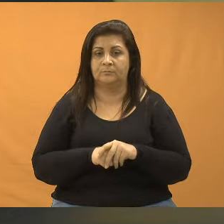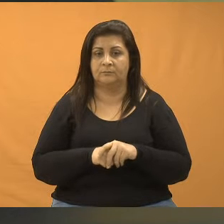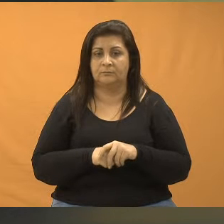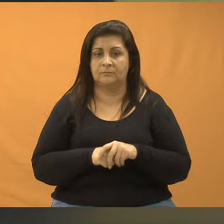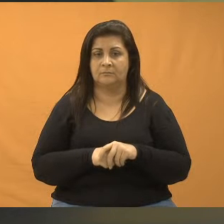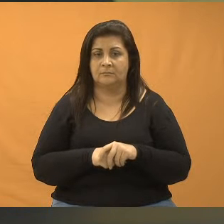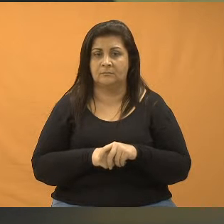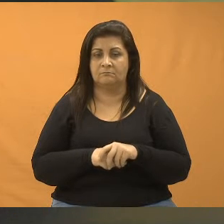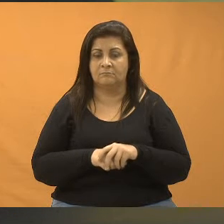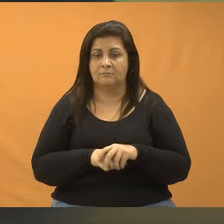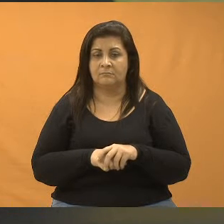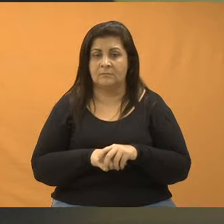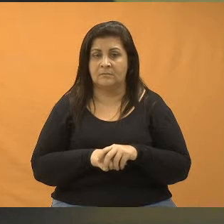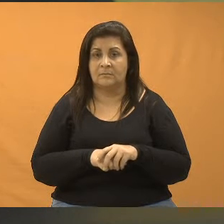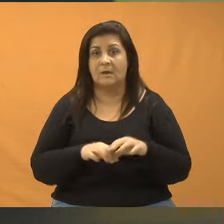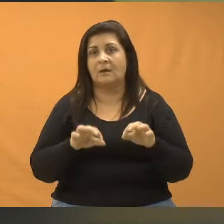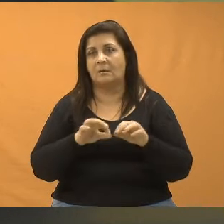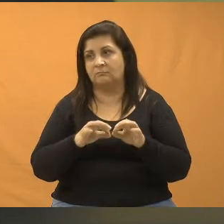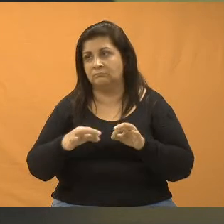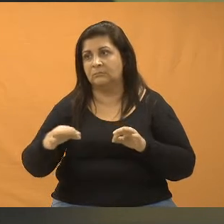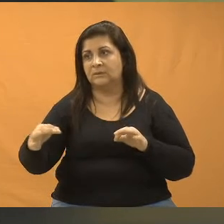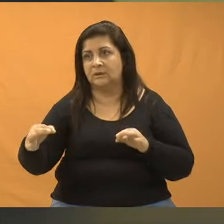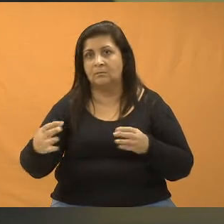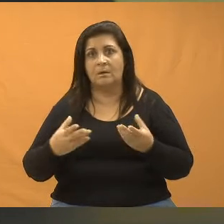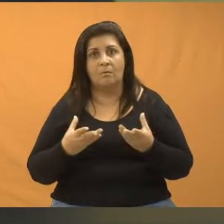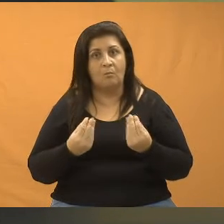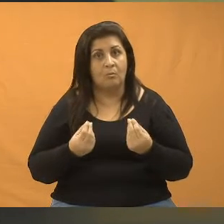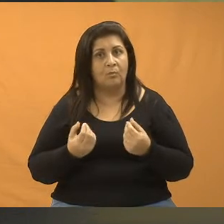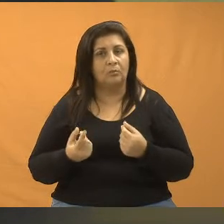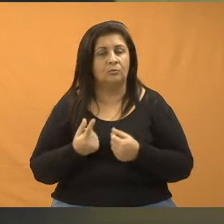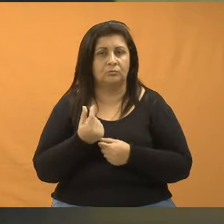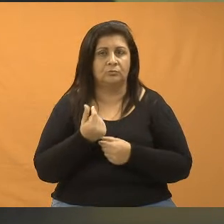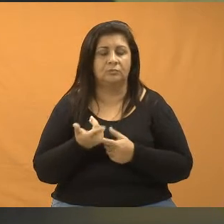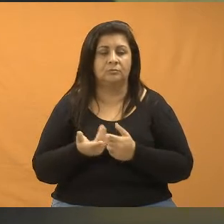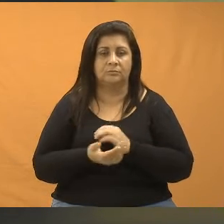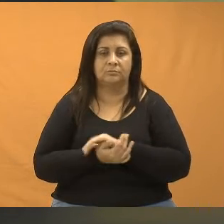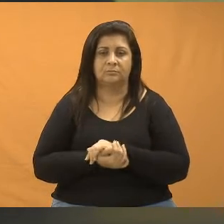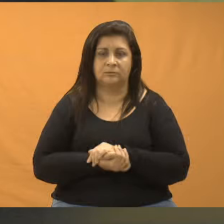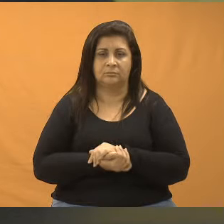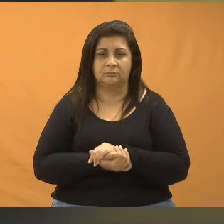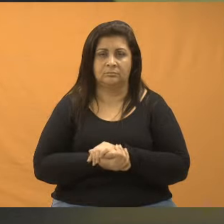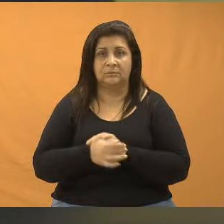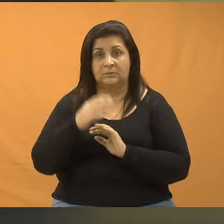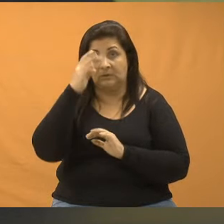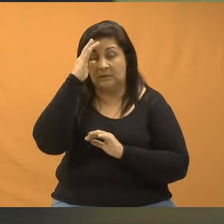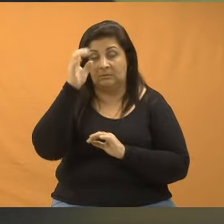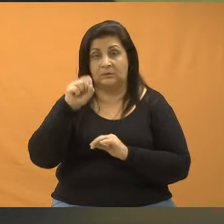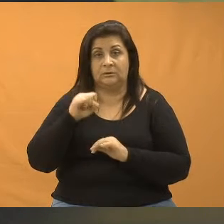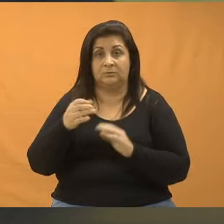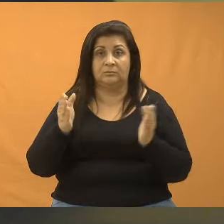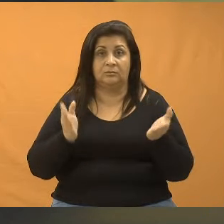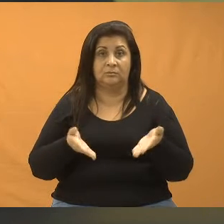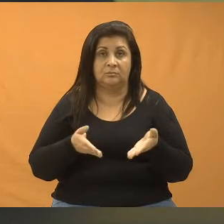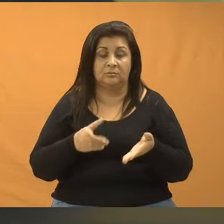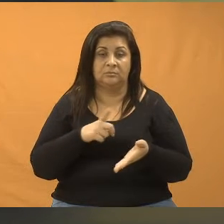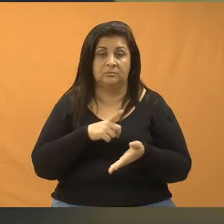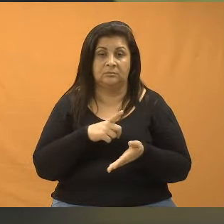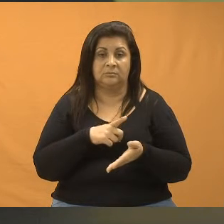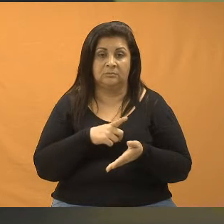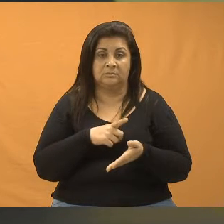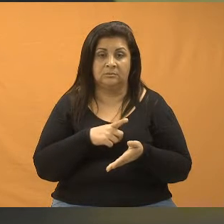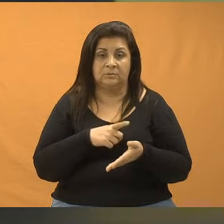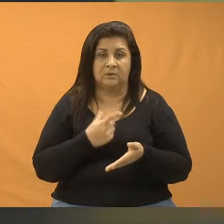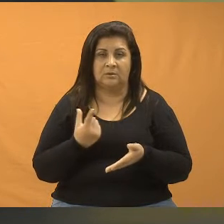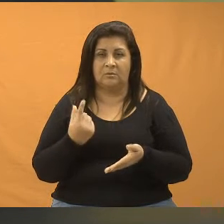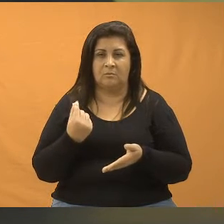isso, ao longo do tempo, é muito significante, né? Então, você imaginar que hoje a Santa Casa tem uma